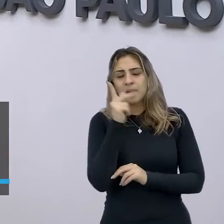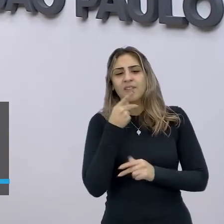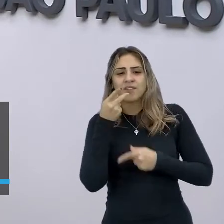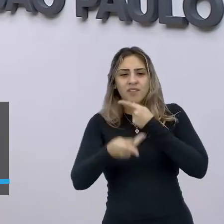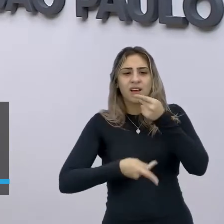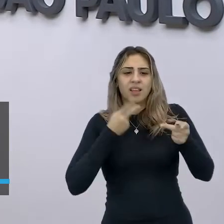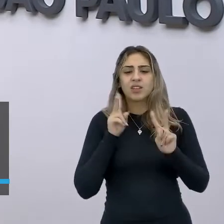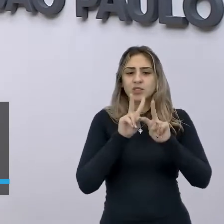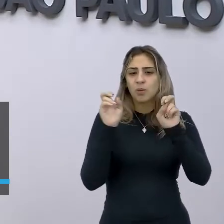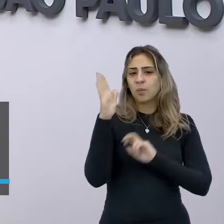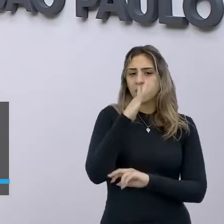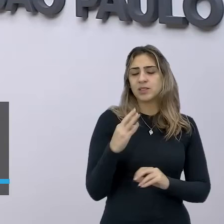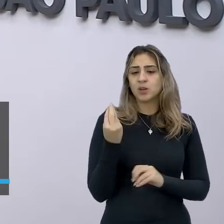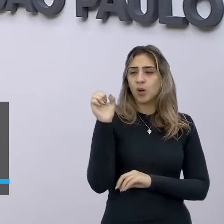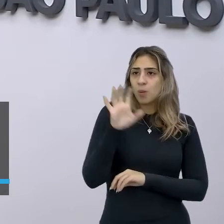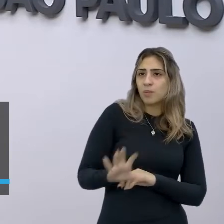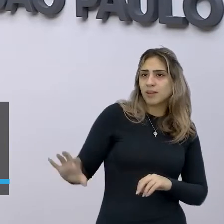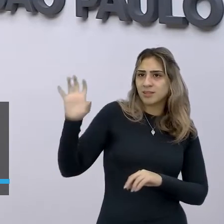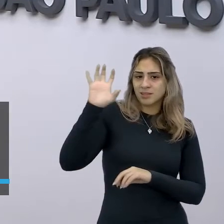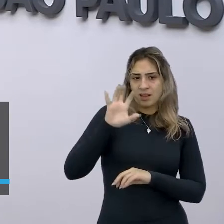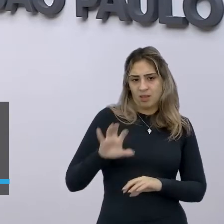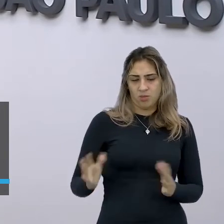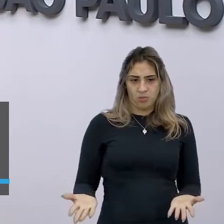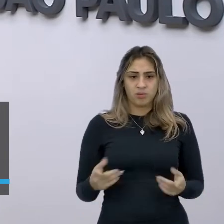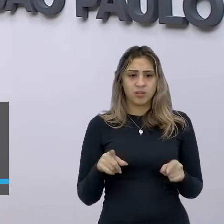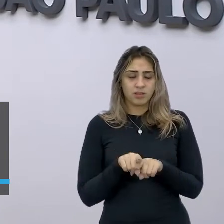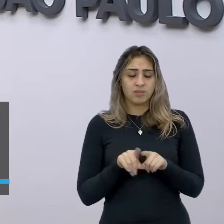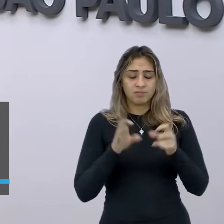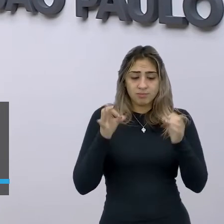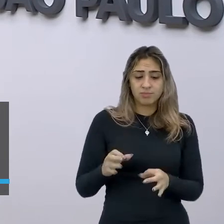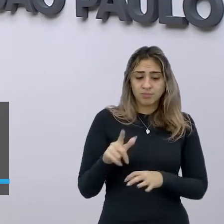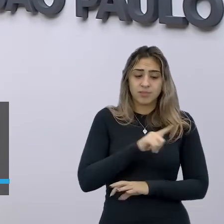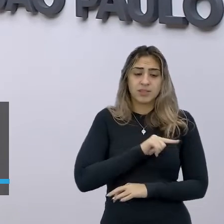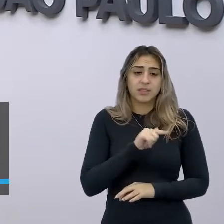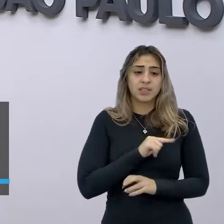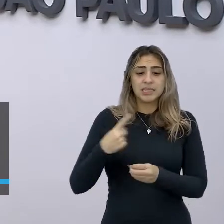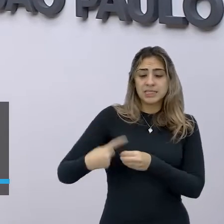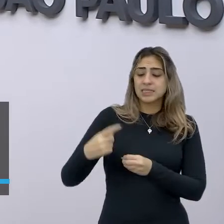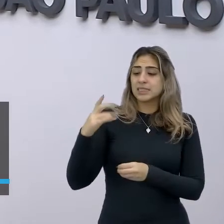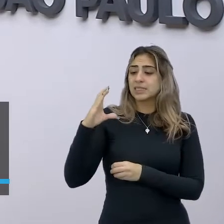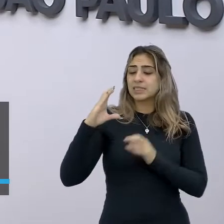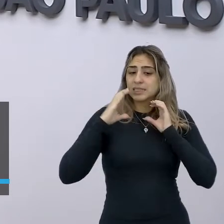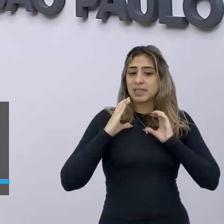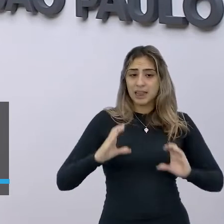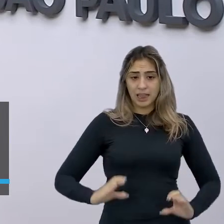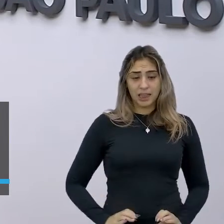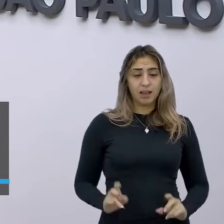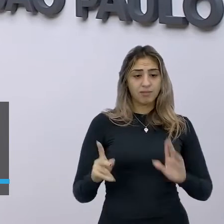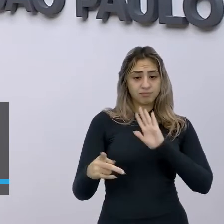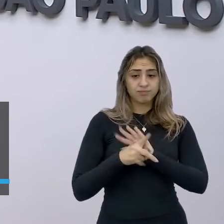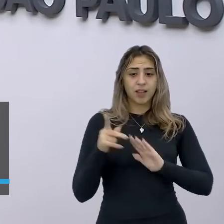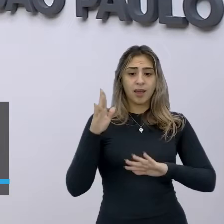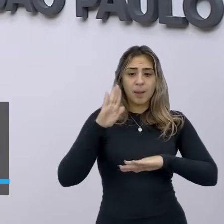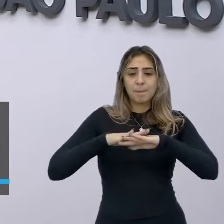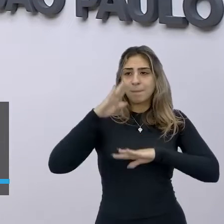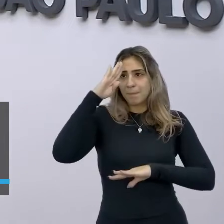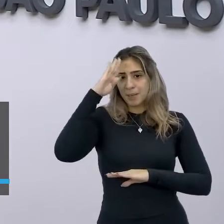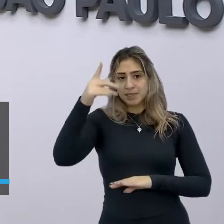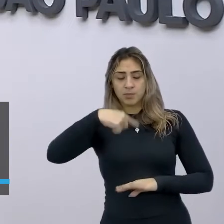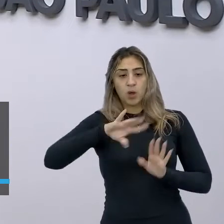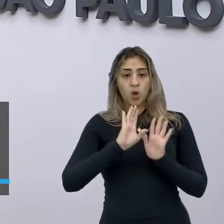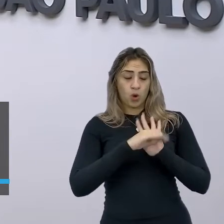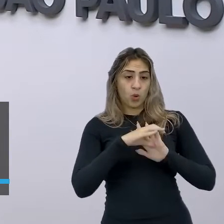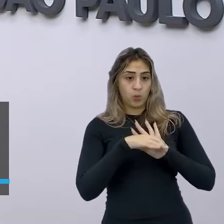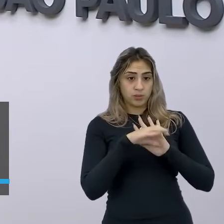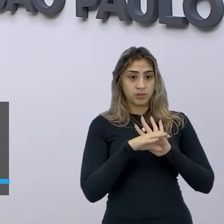falar do Brasil como Estado-nação, justamente pelo fato da cidadania, né, que é um dos fatores constitutivos desse conceito